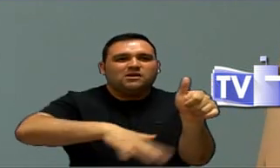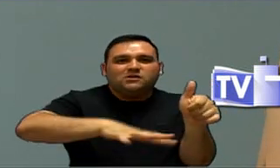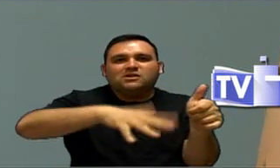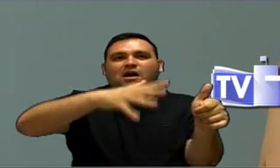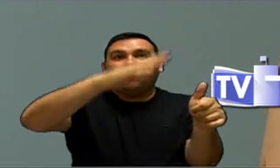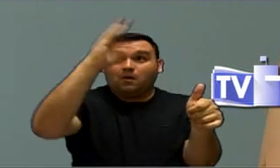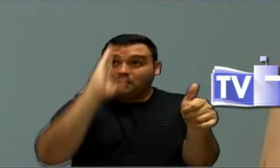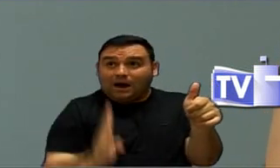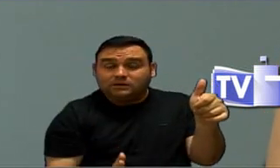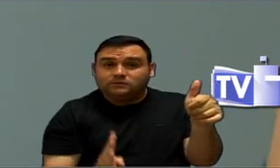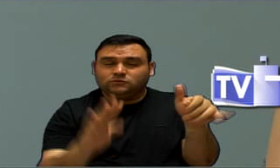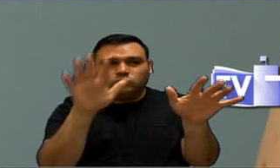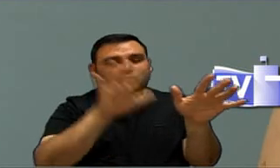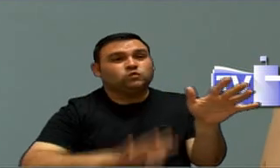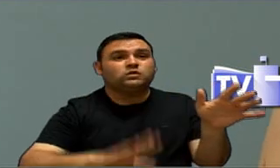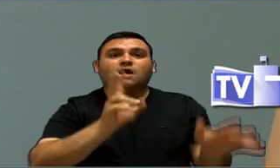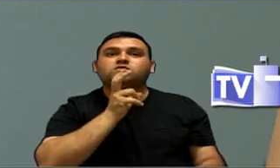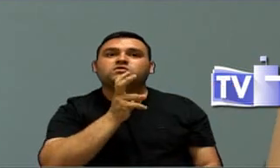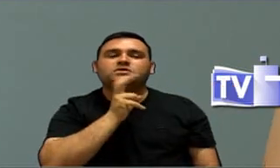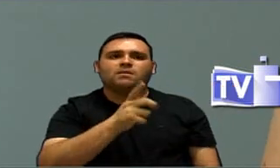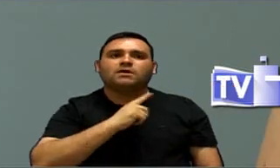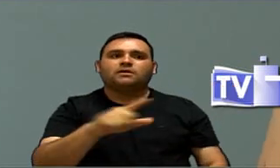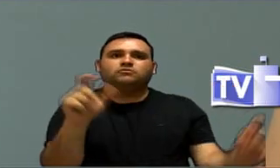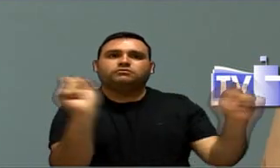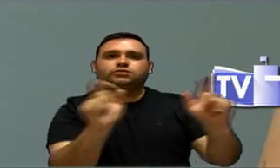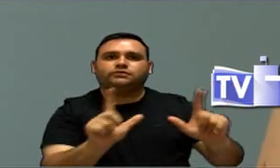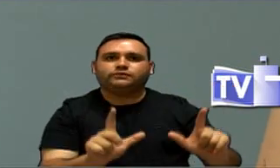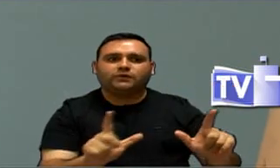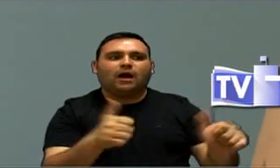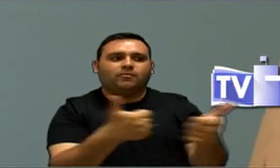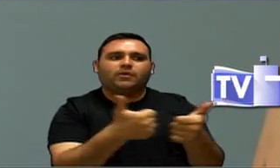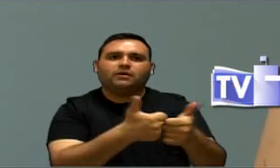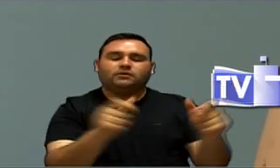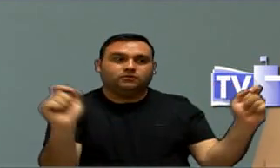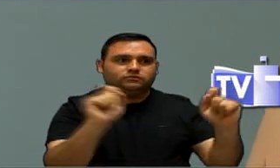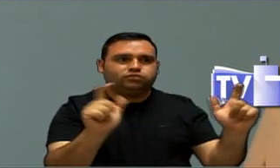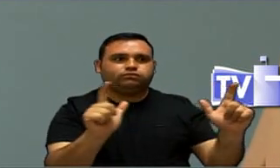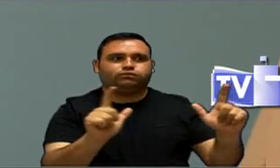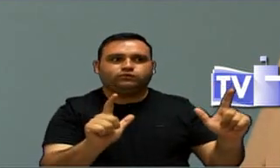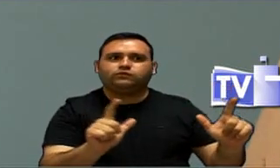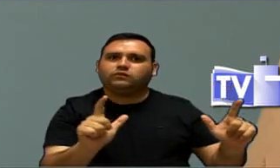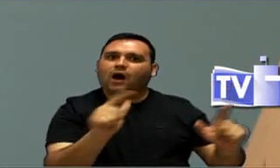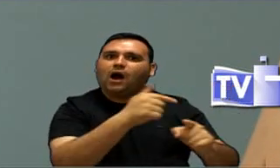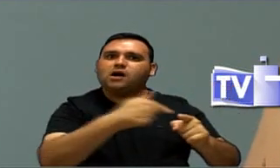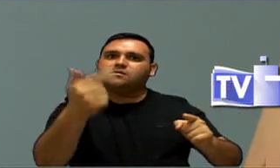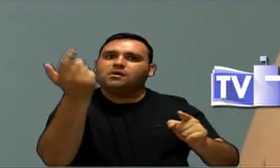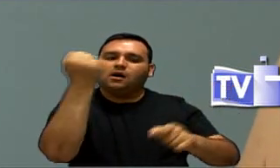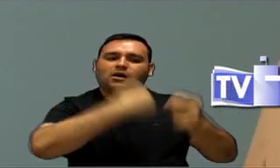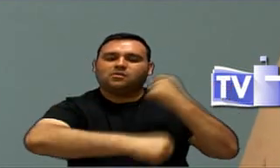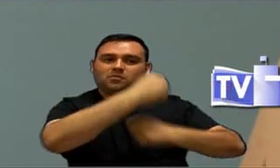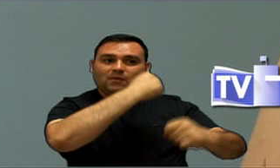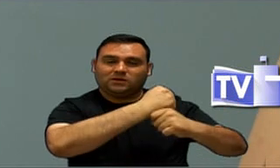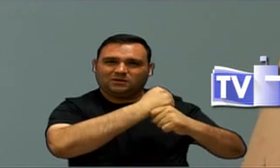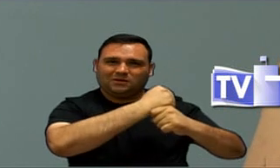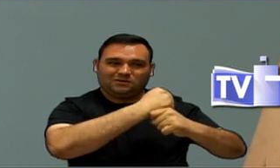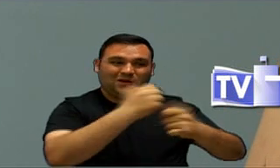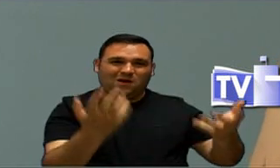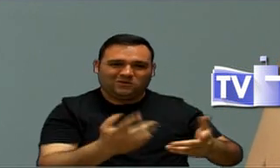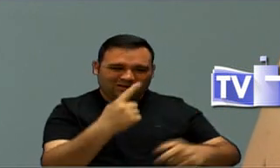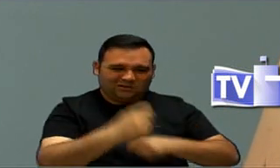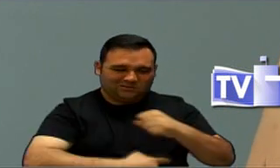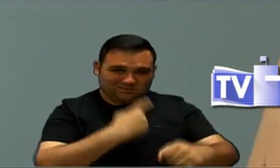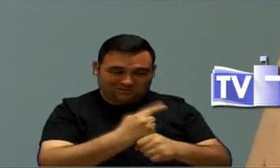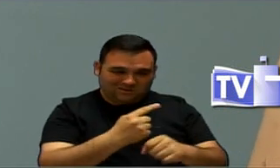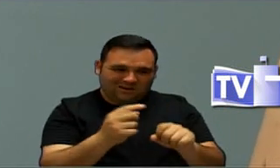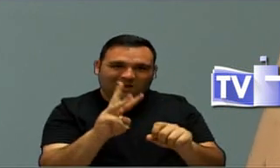nível nacional, Sorocaba chamou muita atenção, Sorocaba e região, na última semana do ano passado para a primeira semana do começo desse ano,